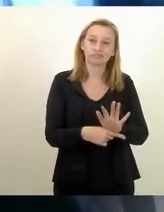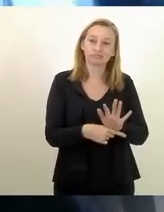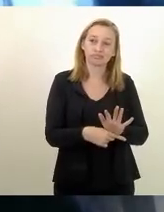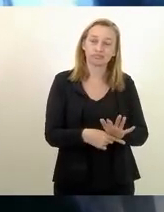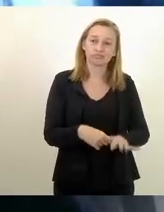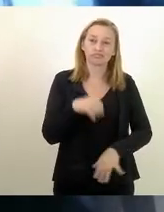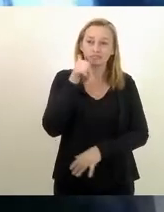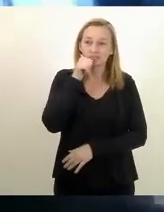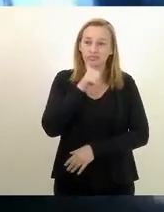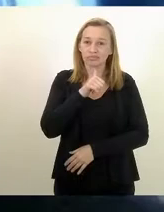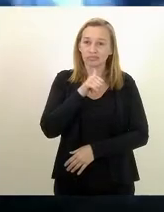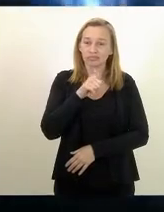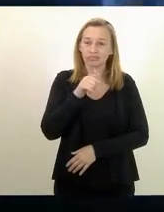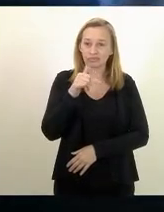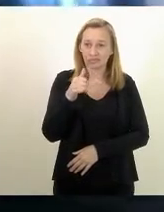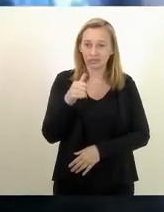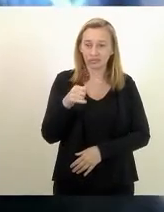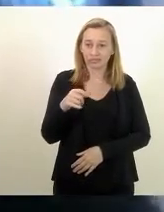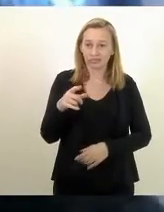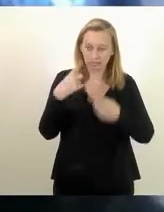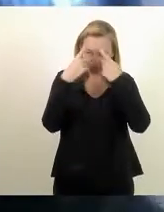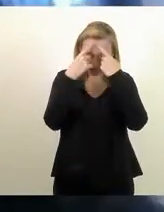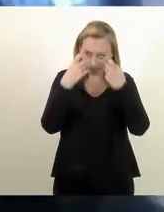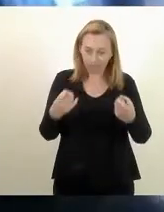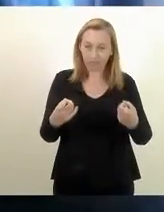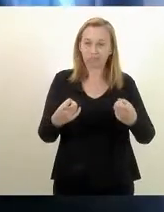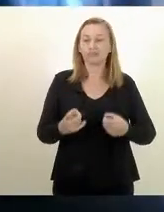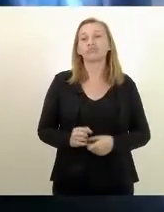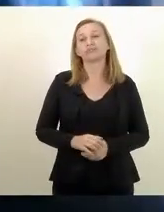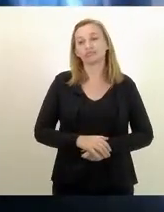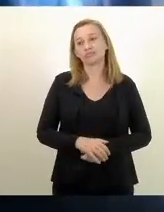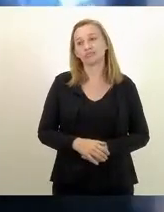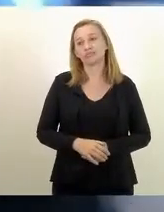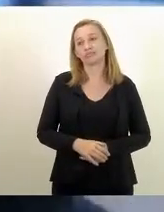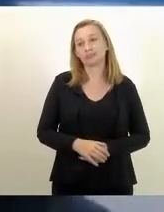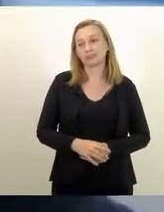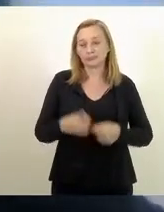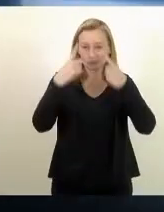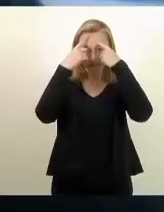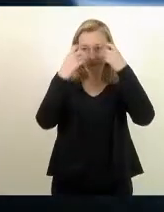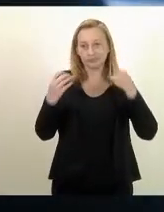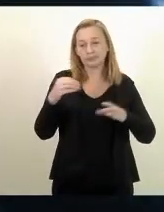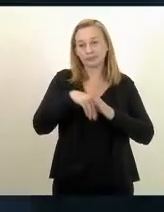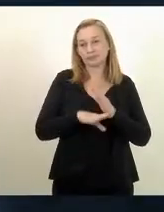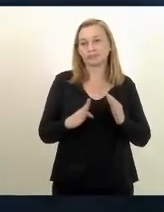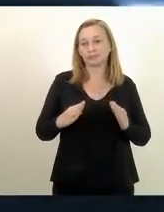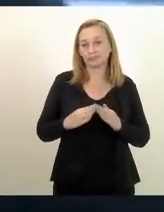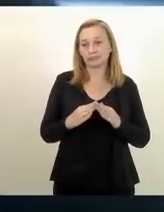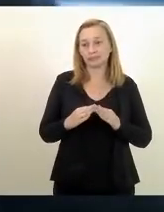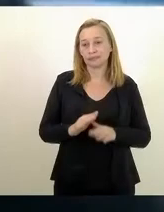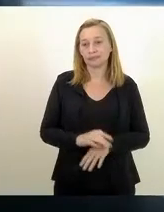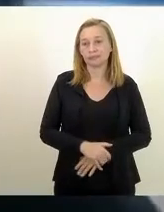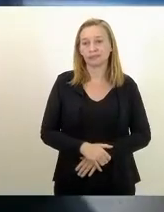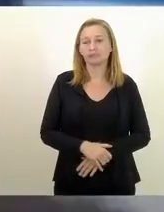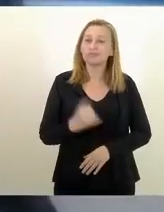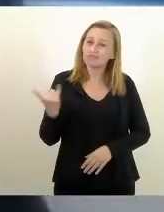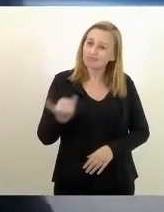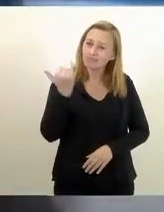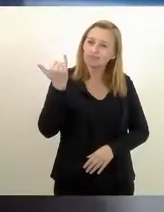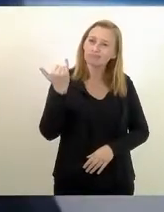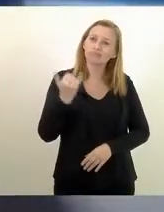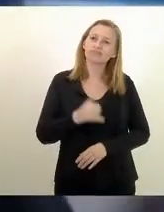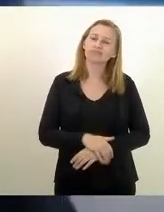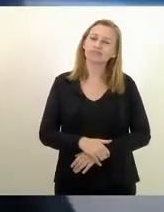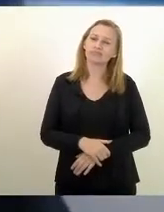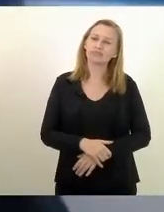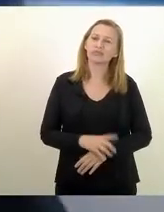vítimas de violência sobretudo da violência doméstica muito importante isso porque